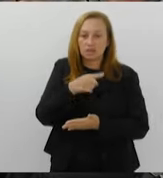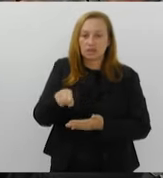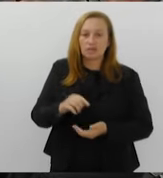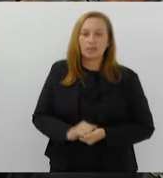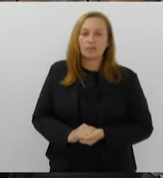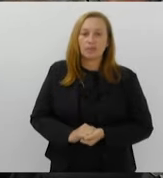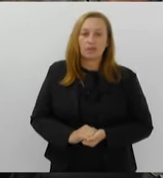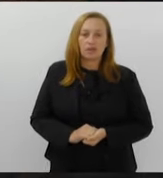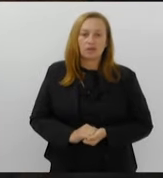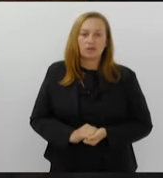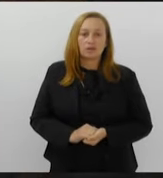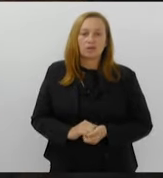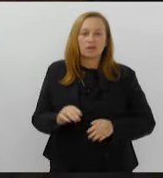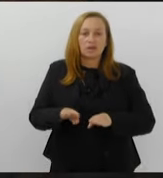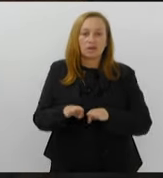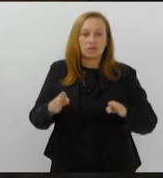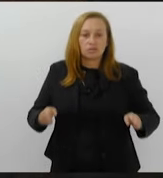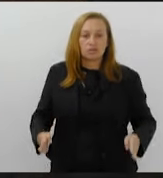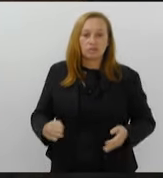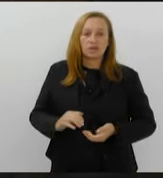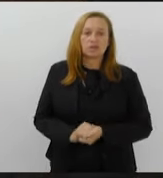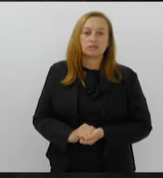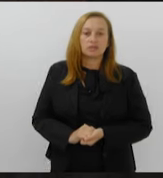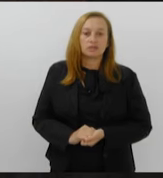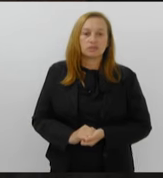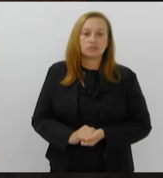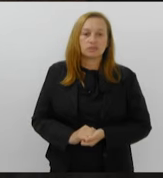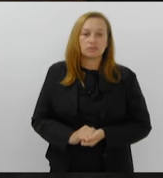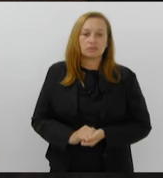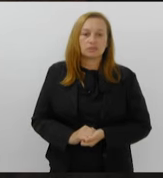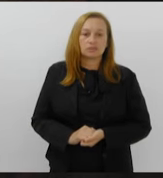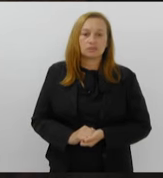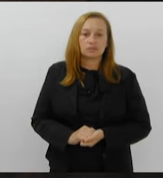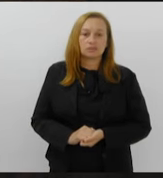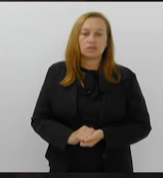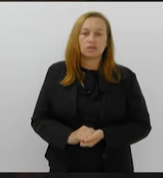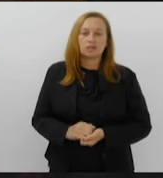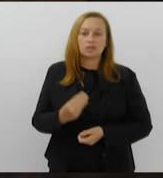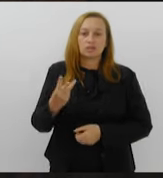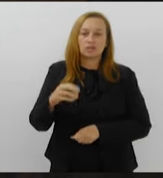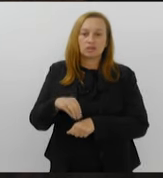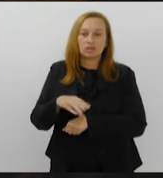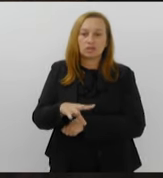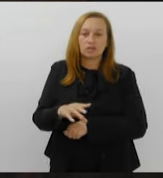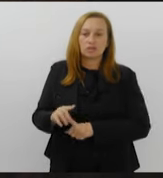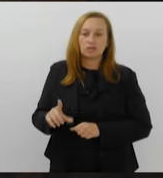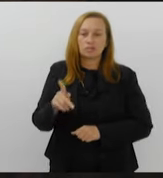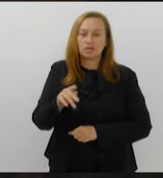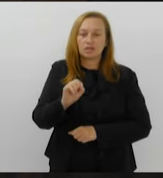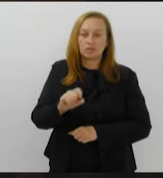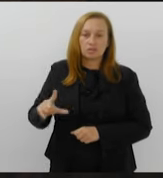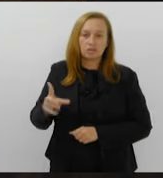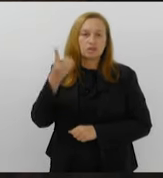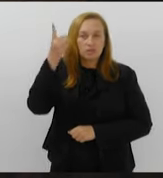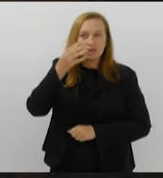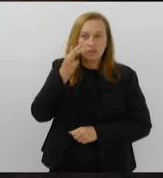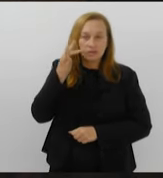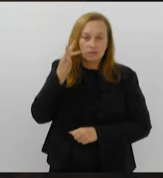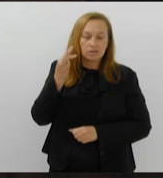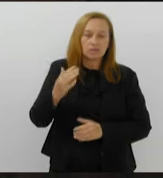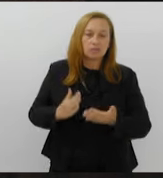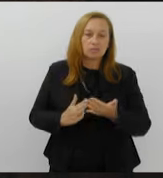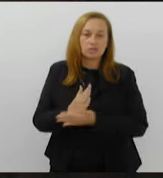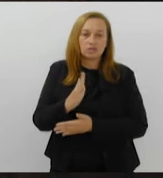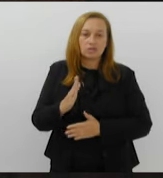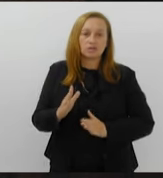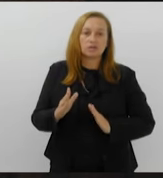Há sobre a mesa três destaques do PSOL, deputado Flávio Serafini, aprovação da emenda